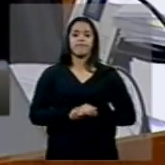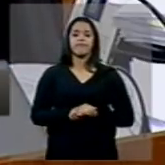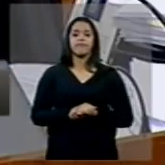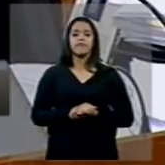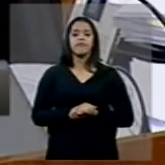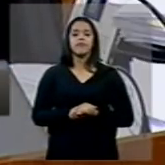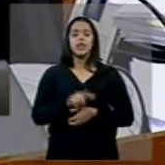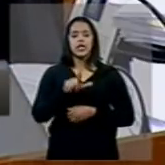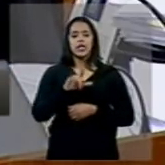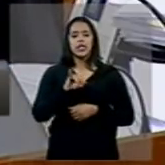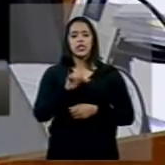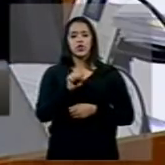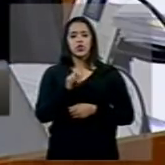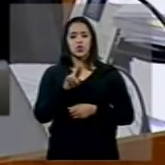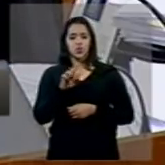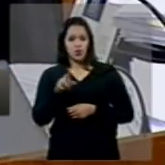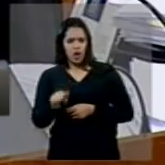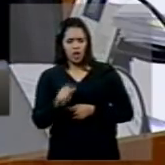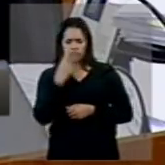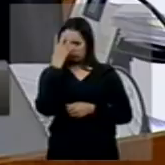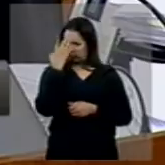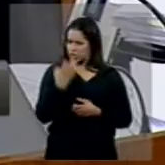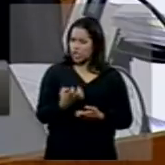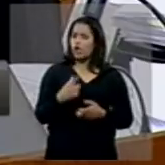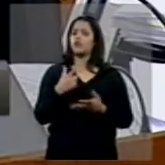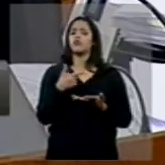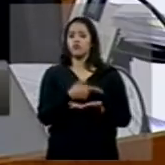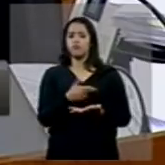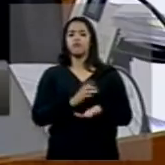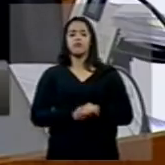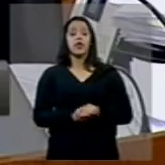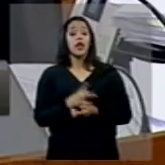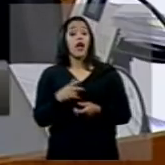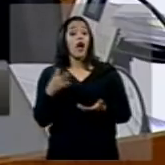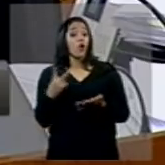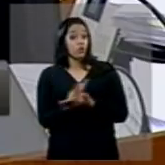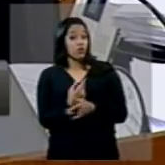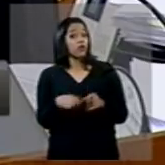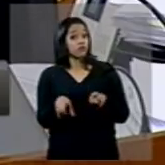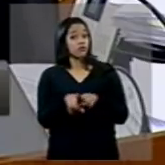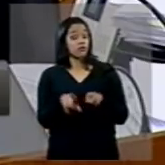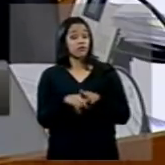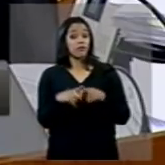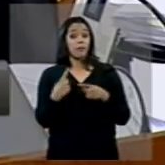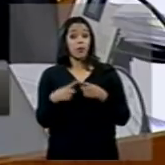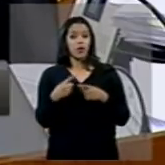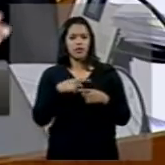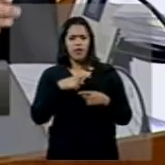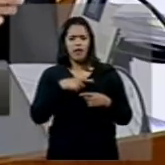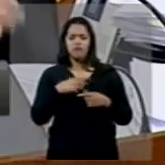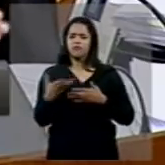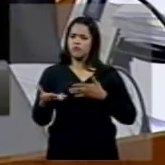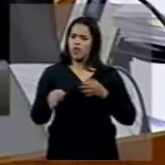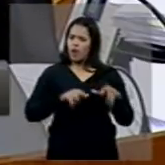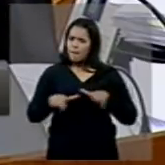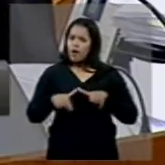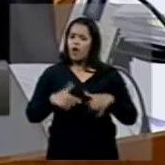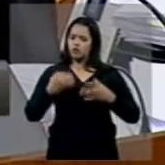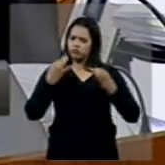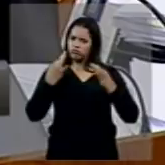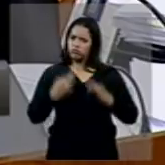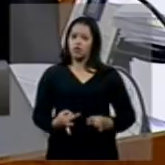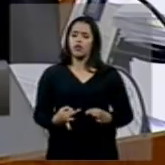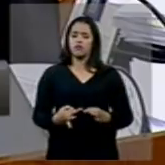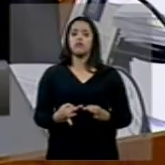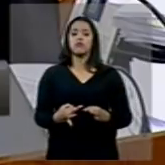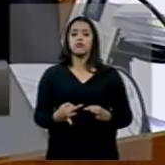a lisura, a seriedade das eleições, ela se dá também porque há seriedade e uma